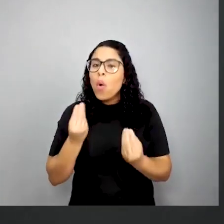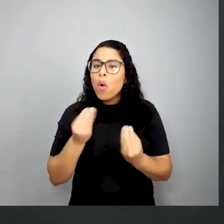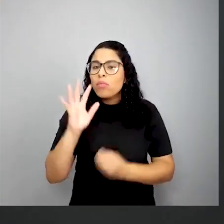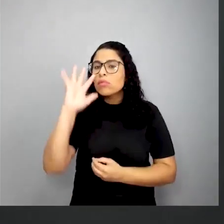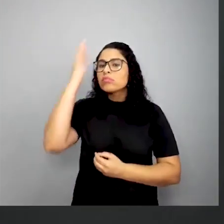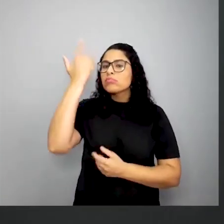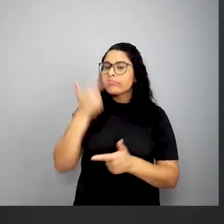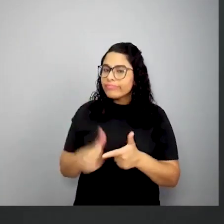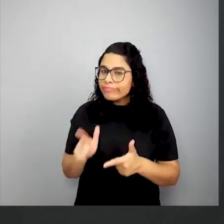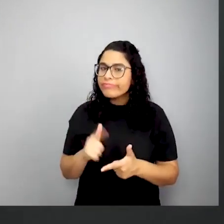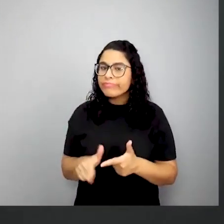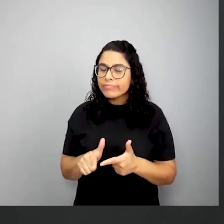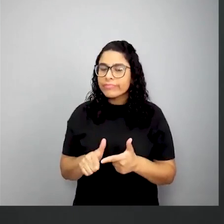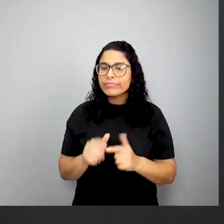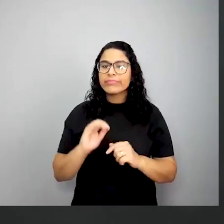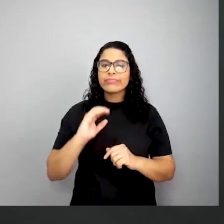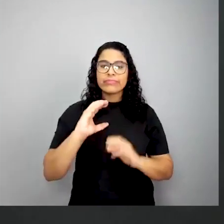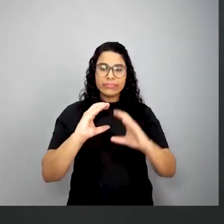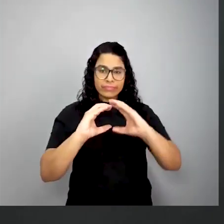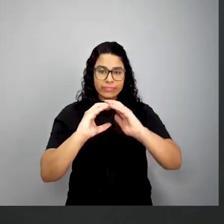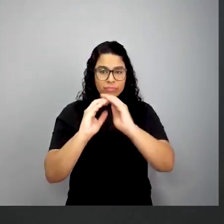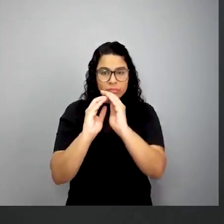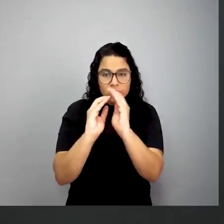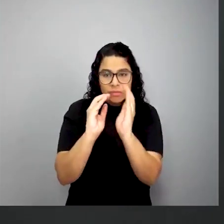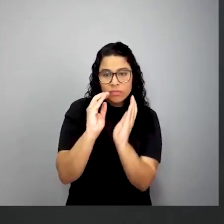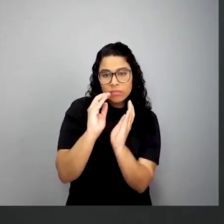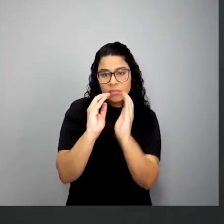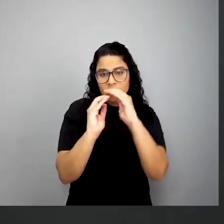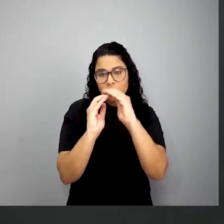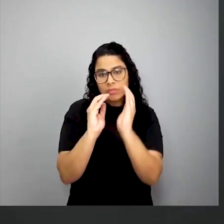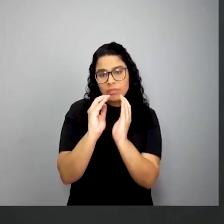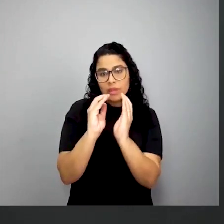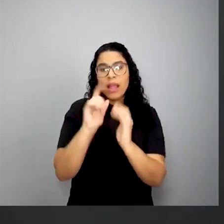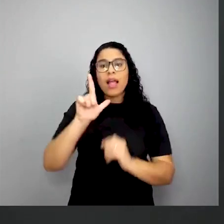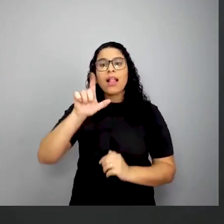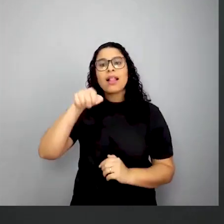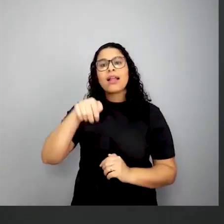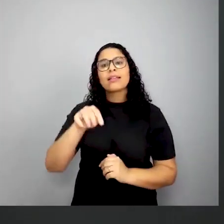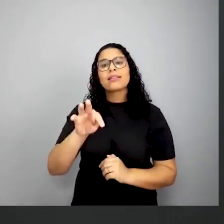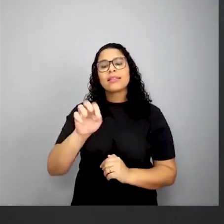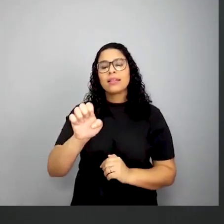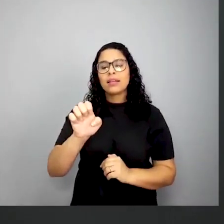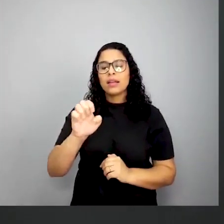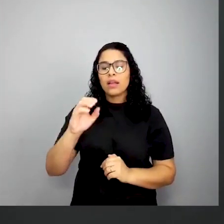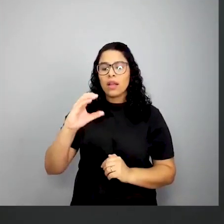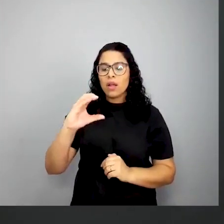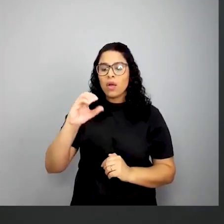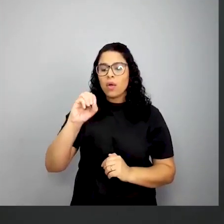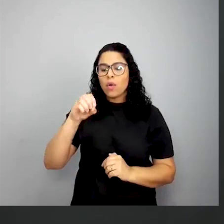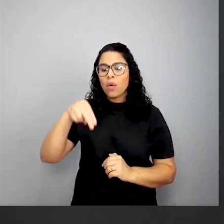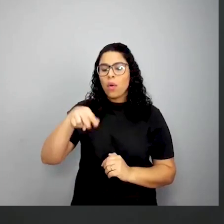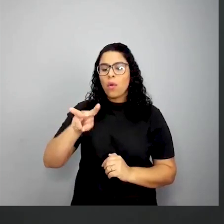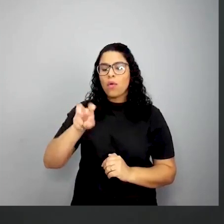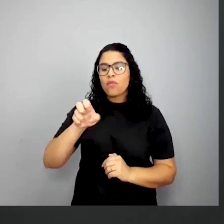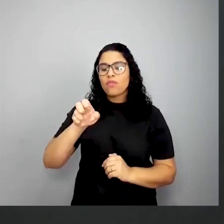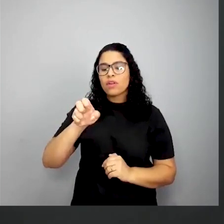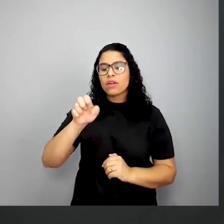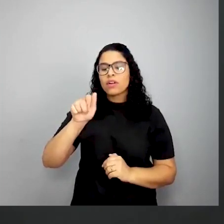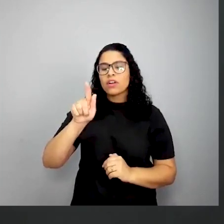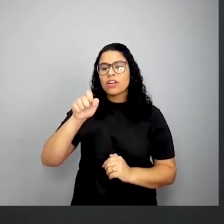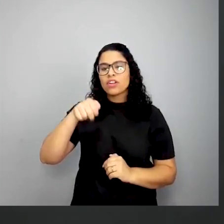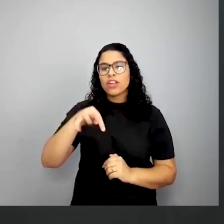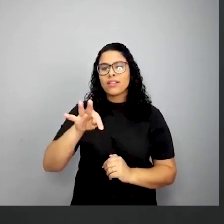de lente, a chamada lente convergente. A lente convergente seria o formato natural da nossa córnea, da nossa lente. Ela